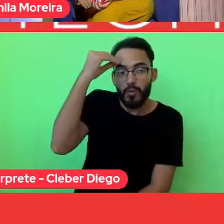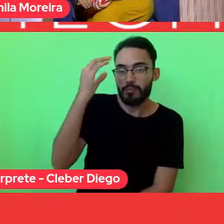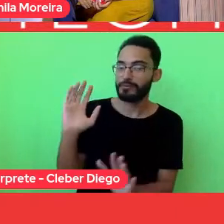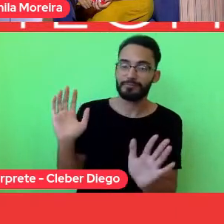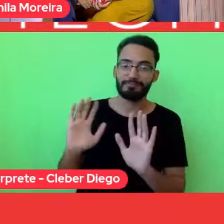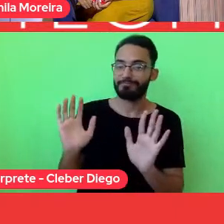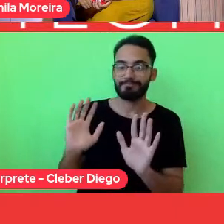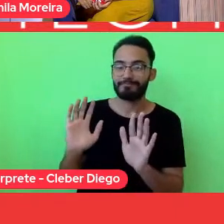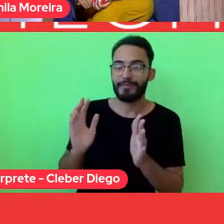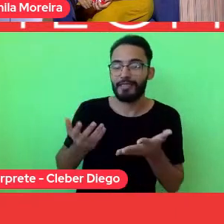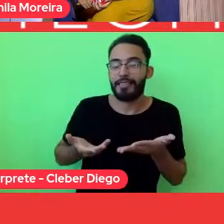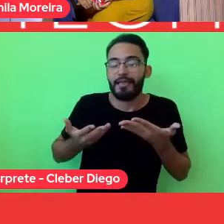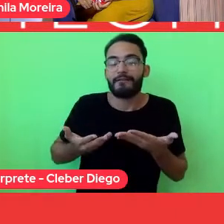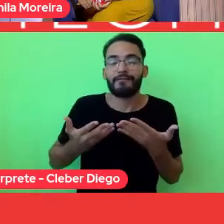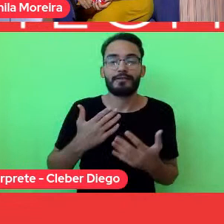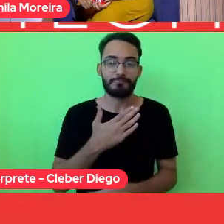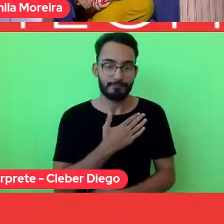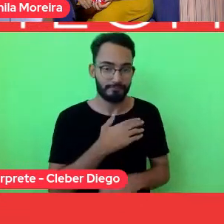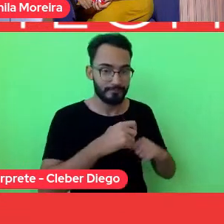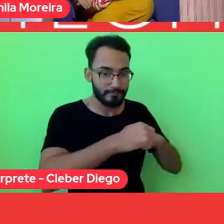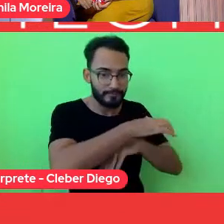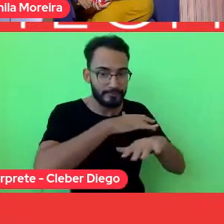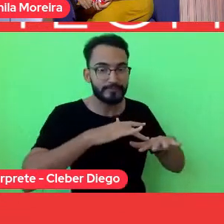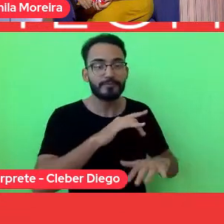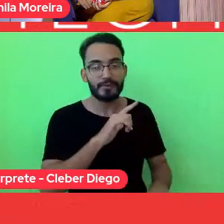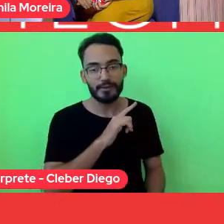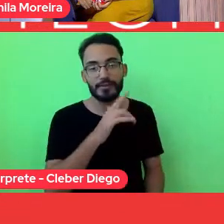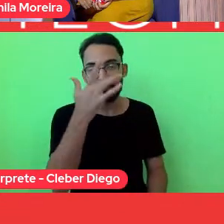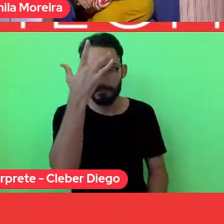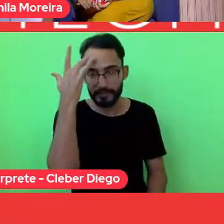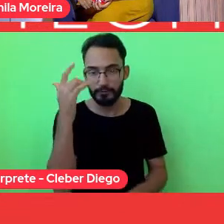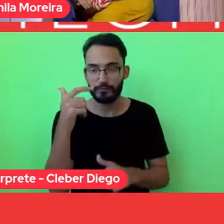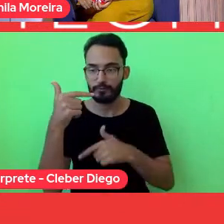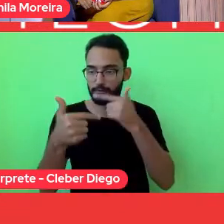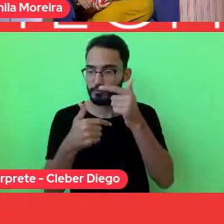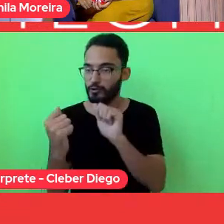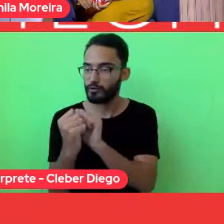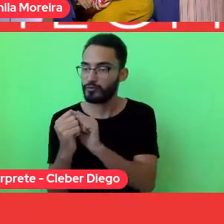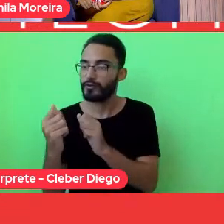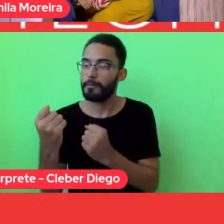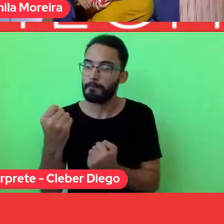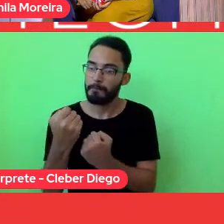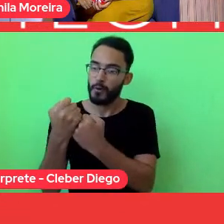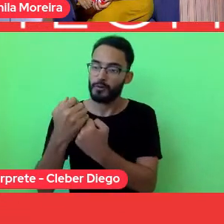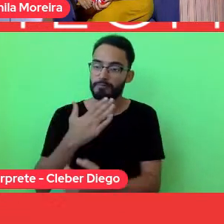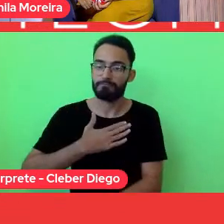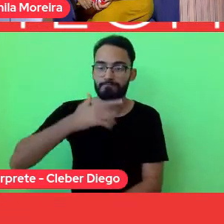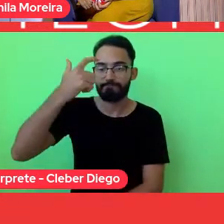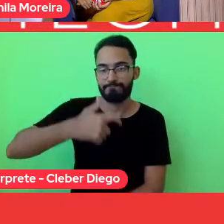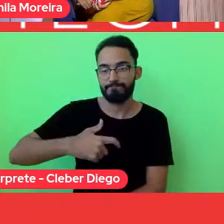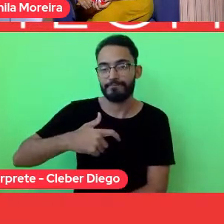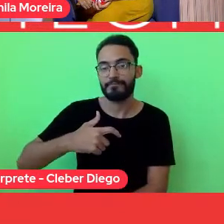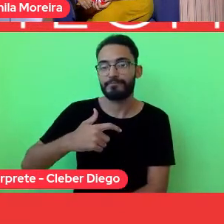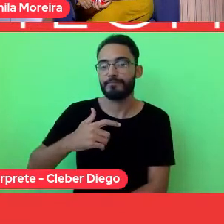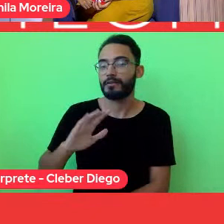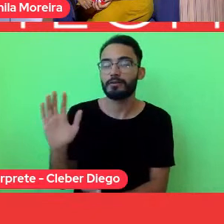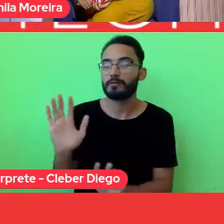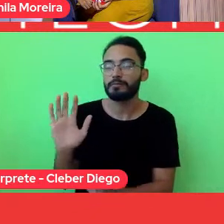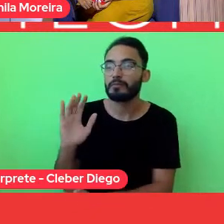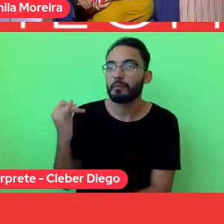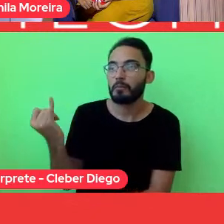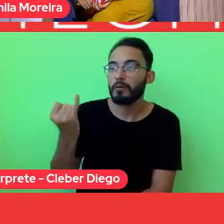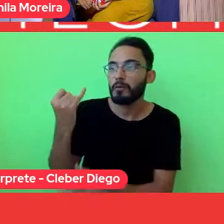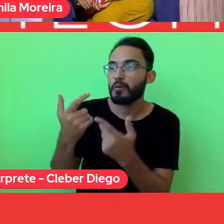leveza de que meu ambiente, eu tenho pessoas que me apoiam, pessoas que vão ajudar na minha carreira, independente de qualquer coisa, porque eu estou